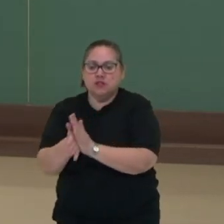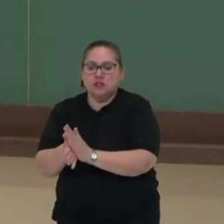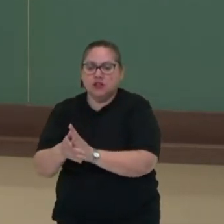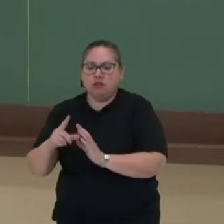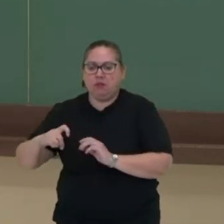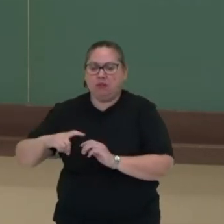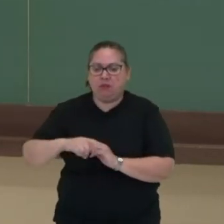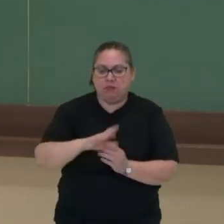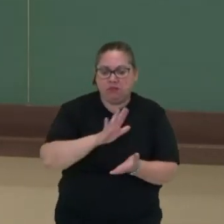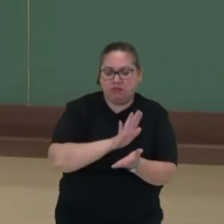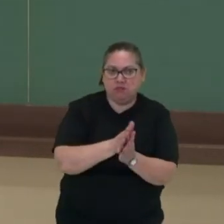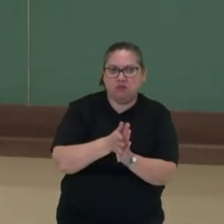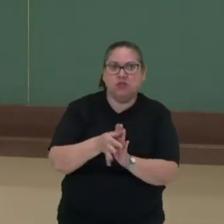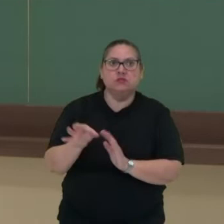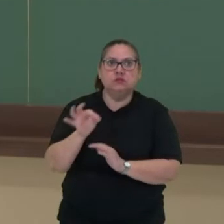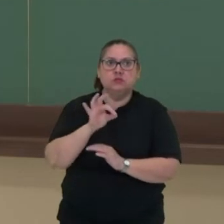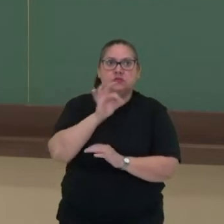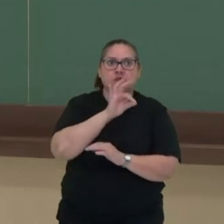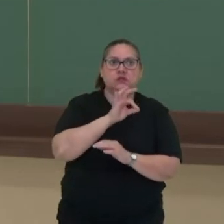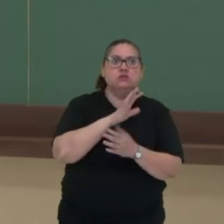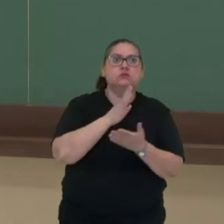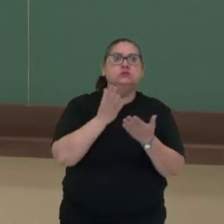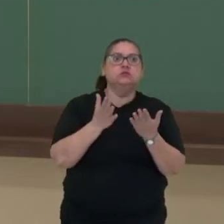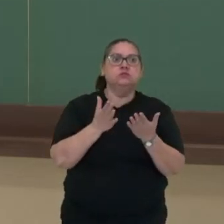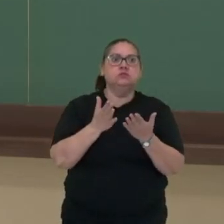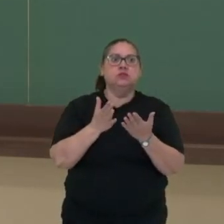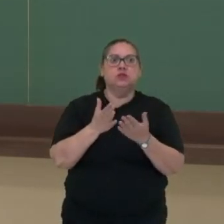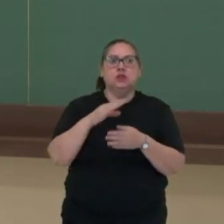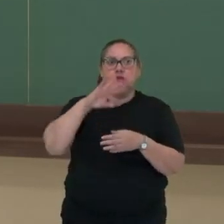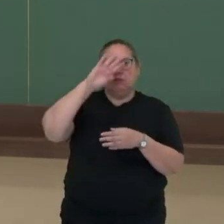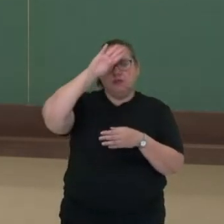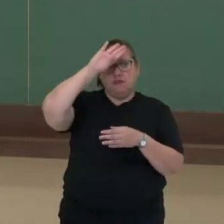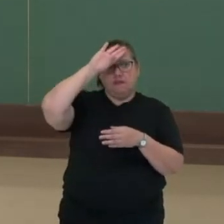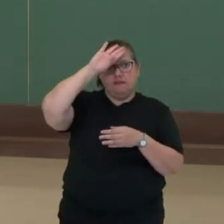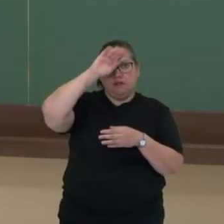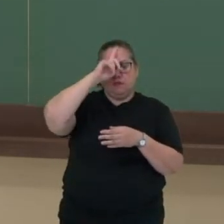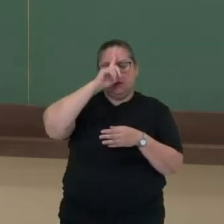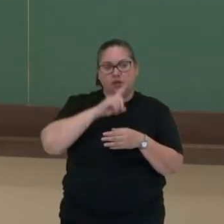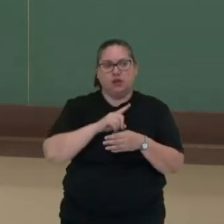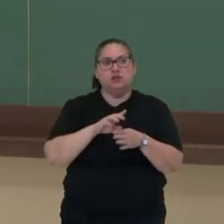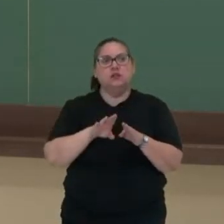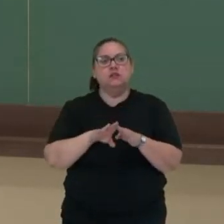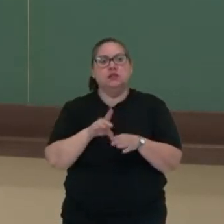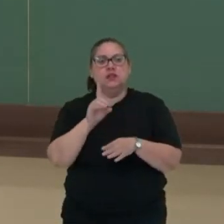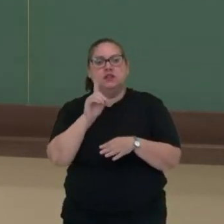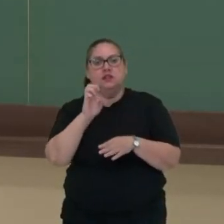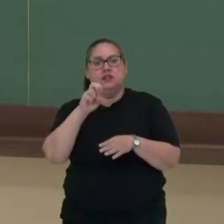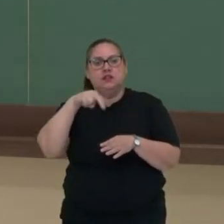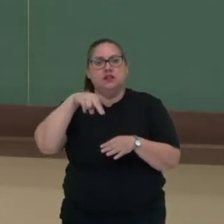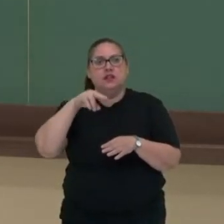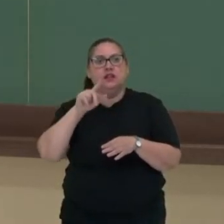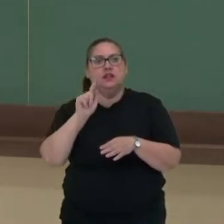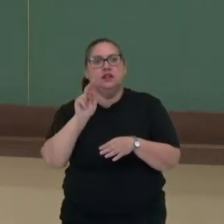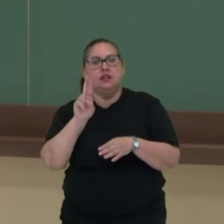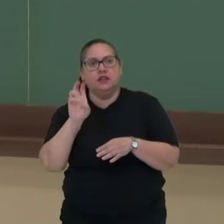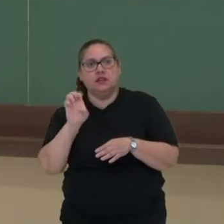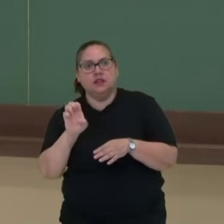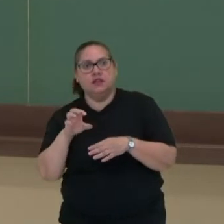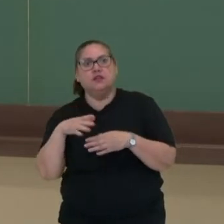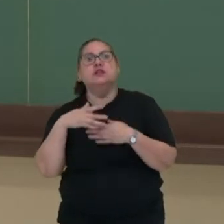larvas do mosquito. Então, tanto a febre amarela quanto a dengue, vamos falar em